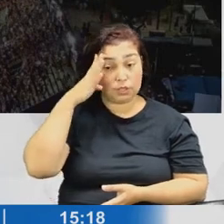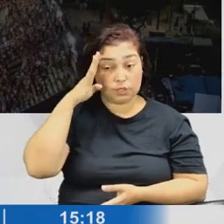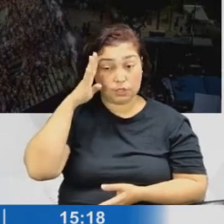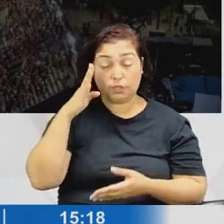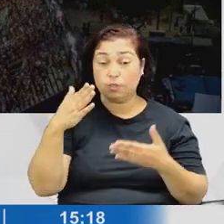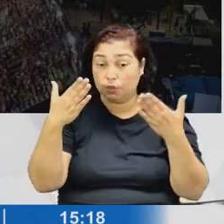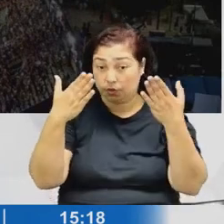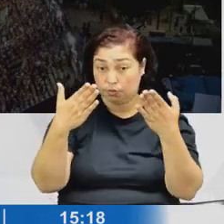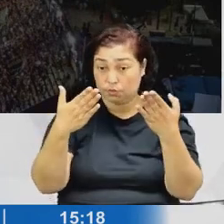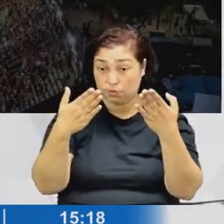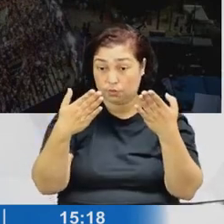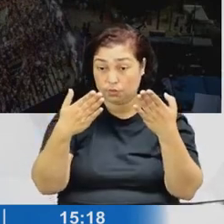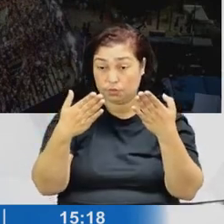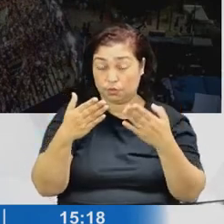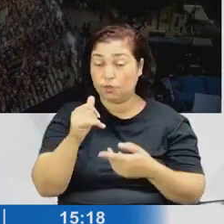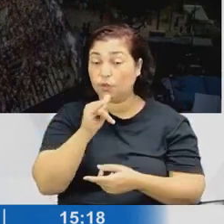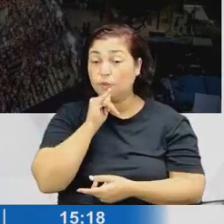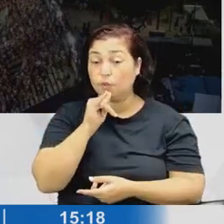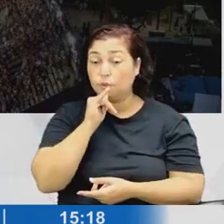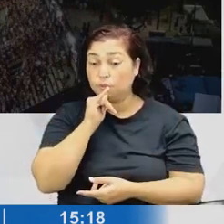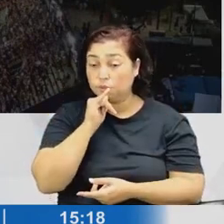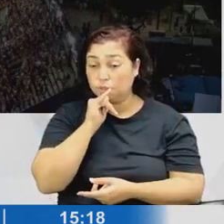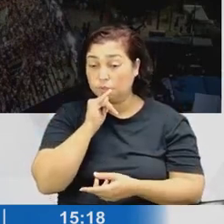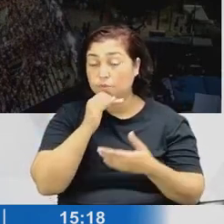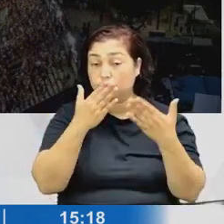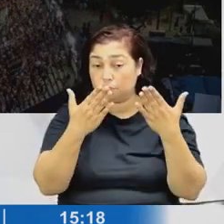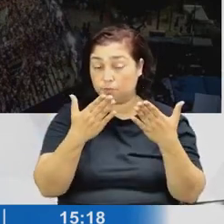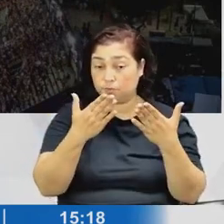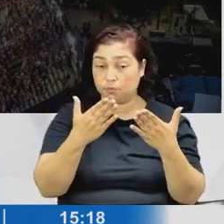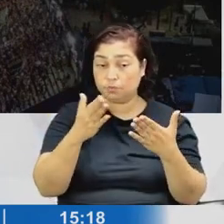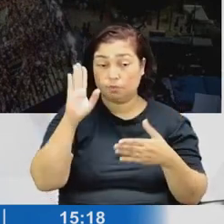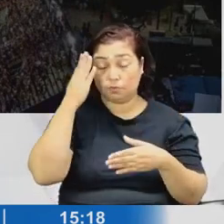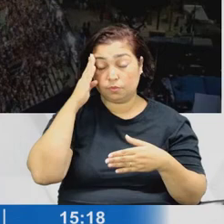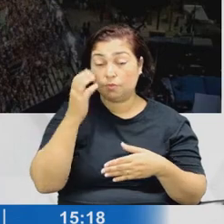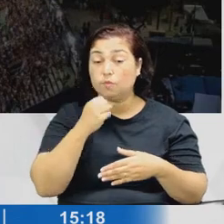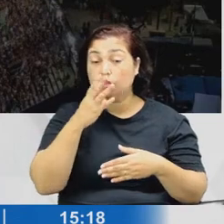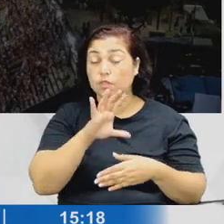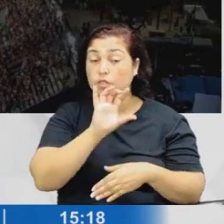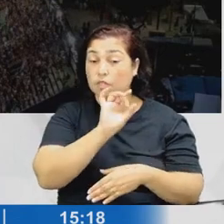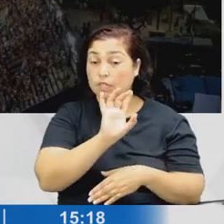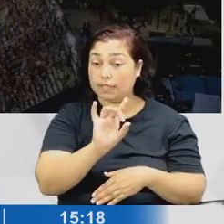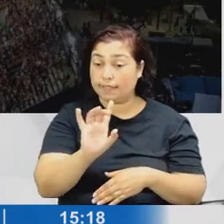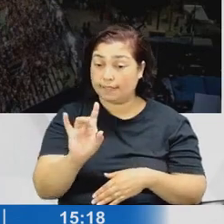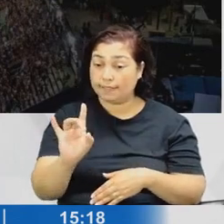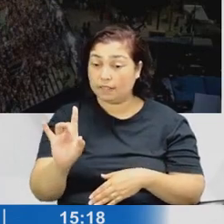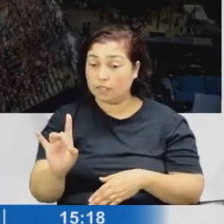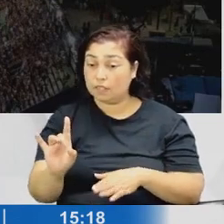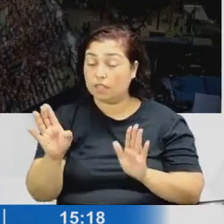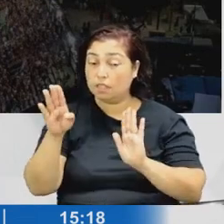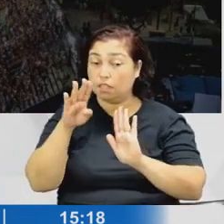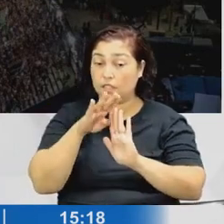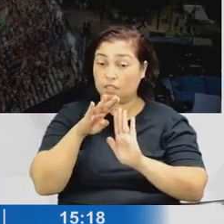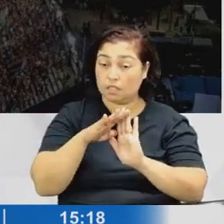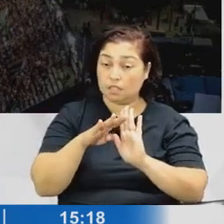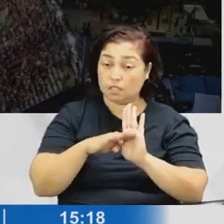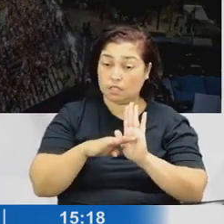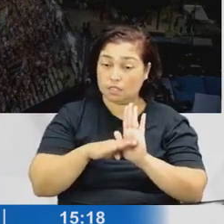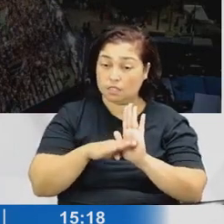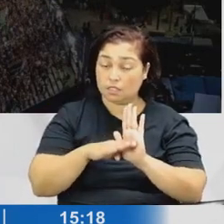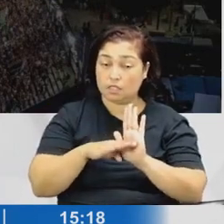das etapas eleitorais dentro de um mandato dá para entender bem cada cada etapa de percentagem